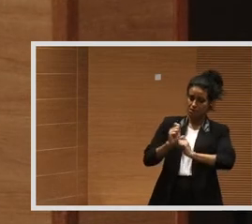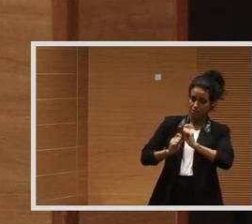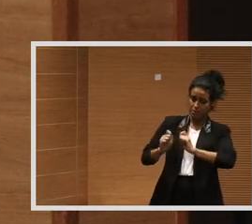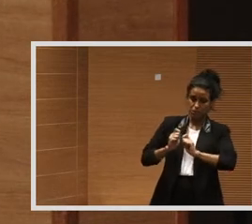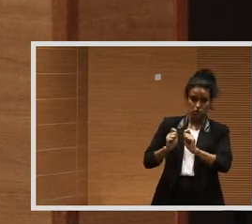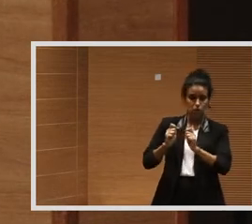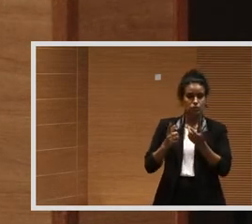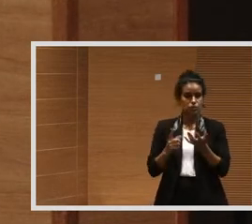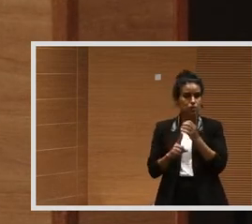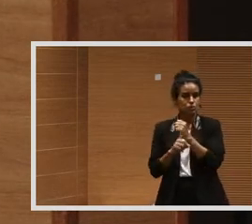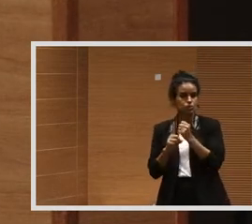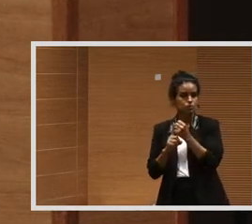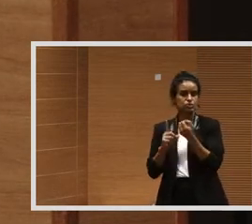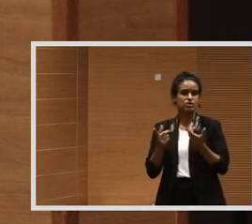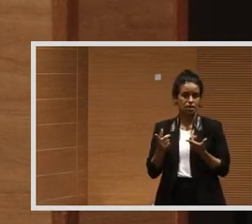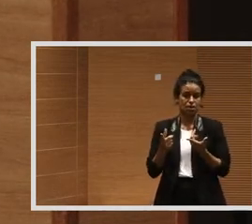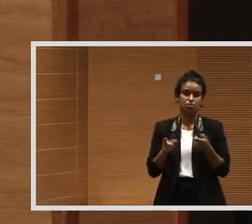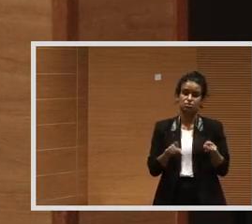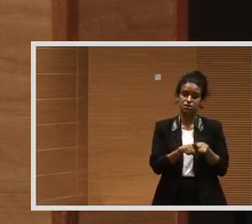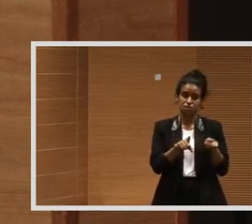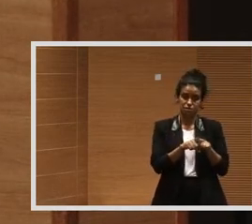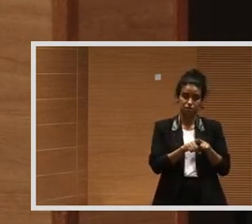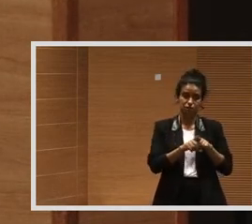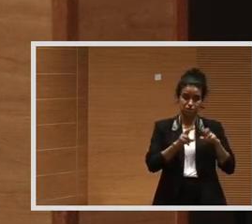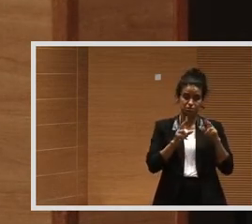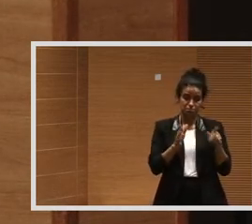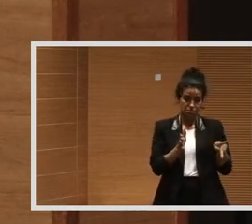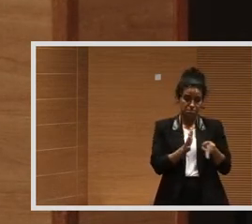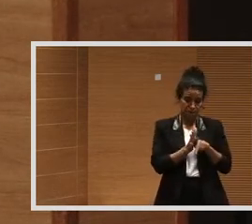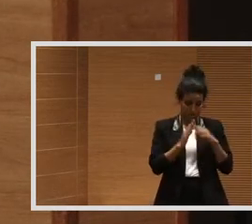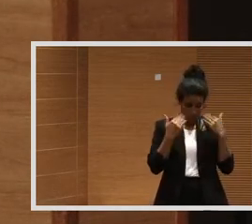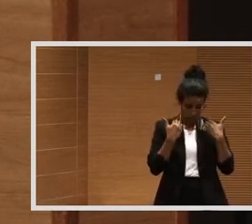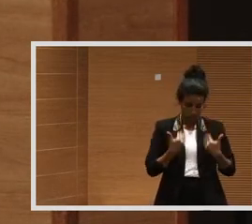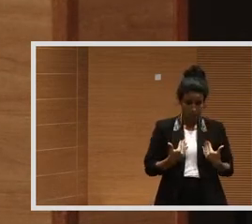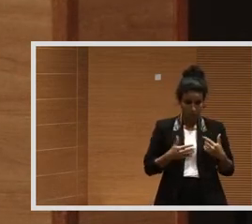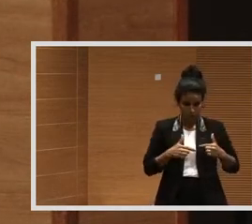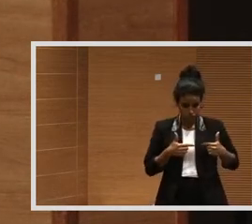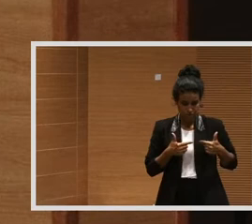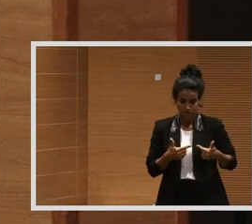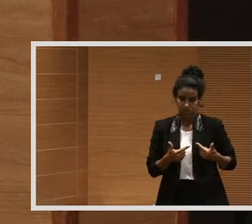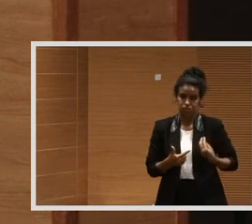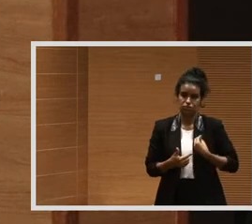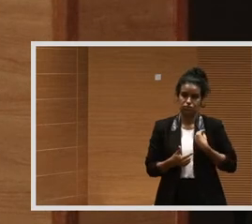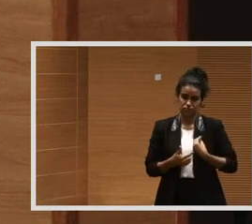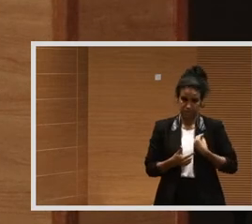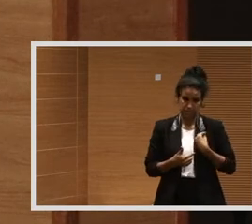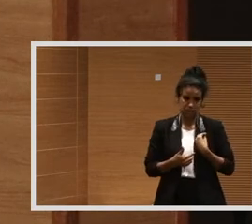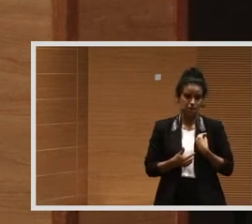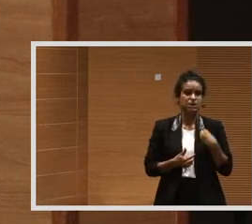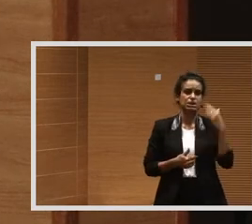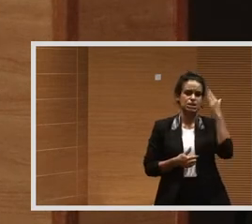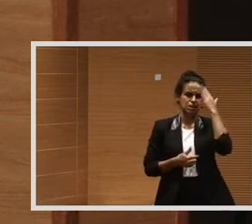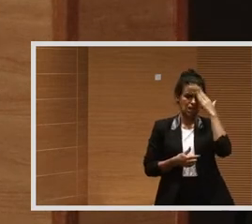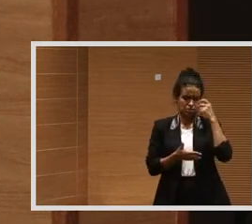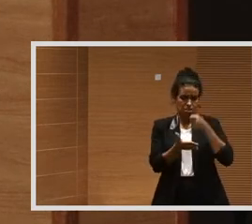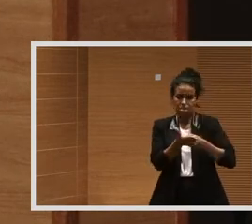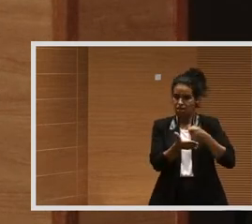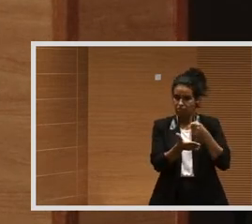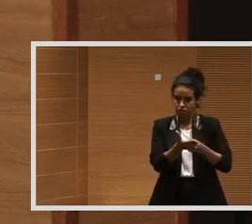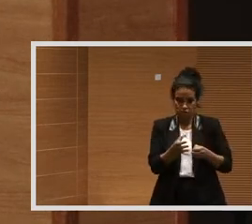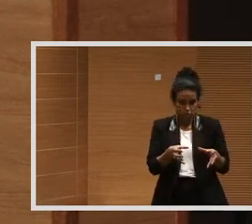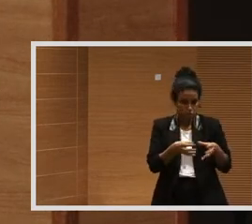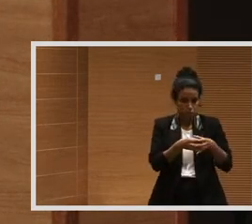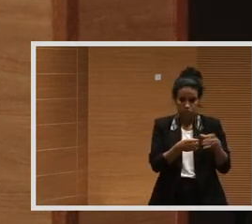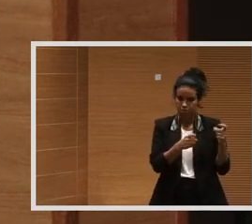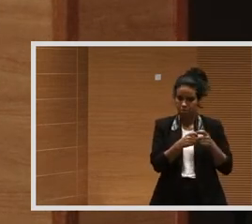faz parte da nossa perspectiva de vida. Porque eu acho assim, e vocês sabem que eu não sou nenhum defensor dos médicos,